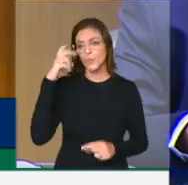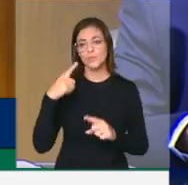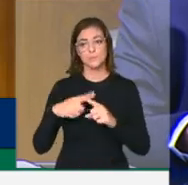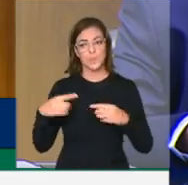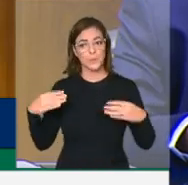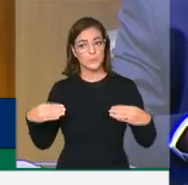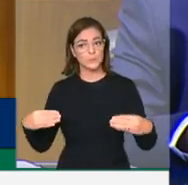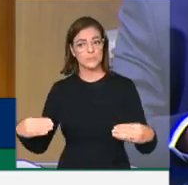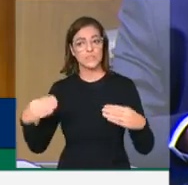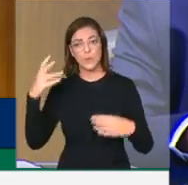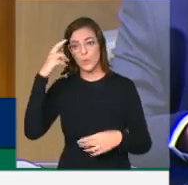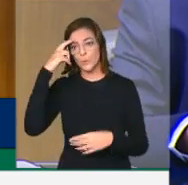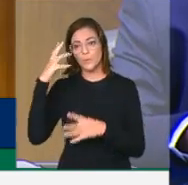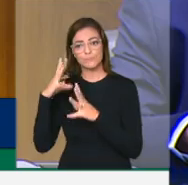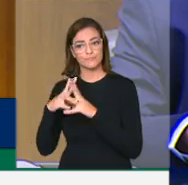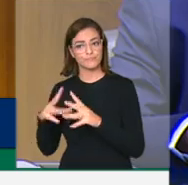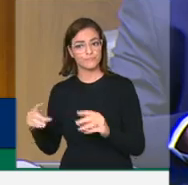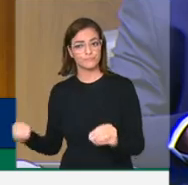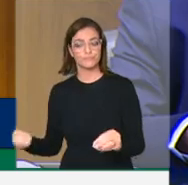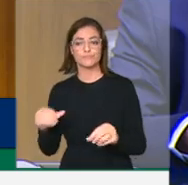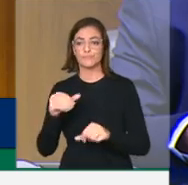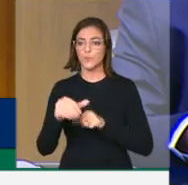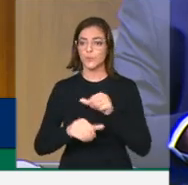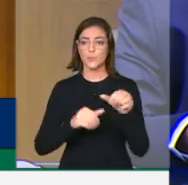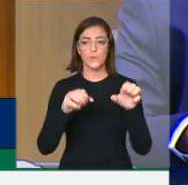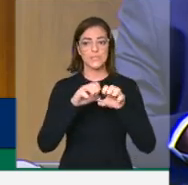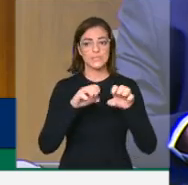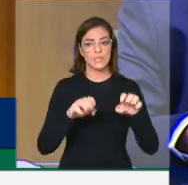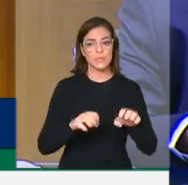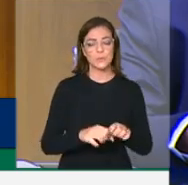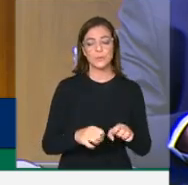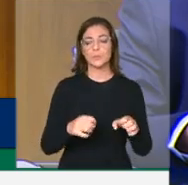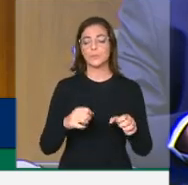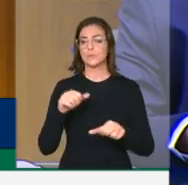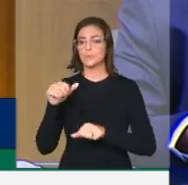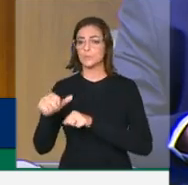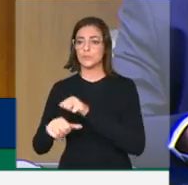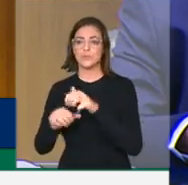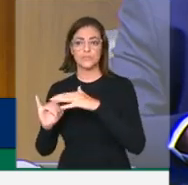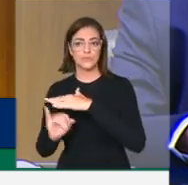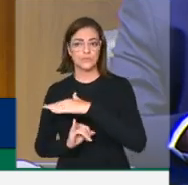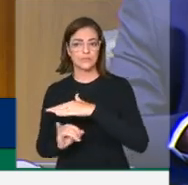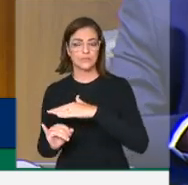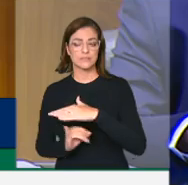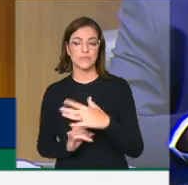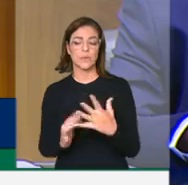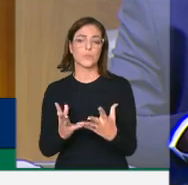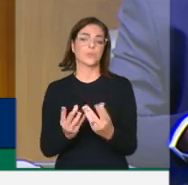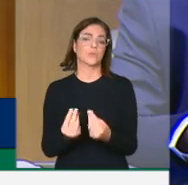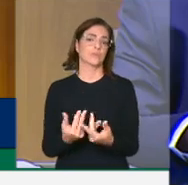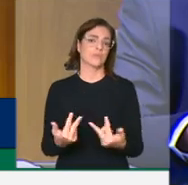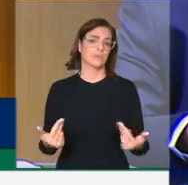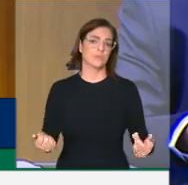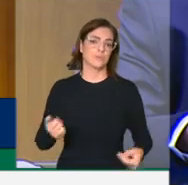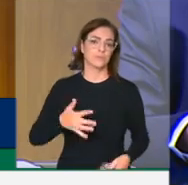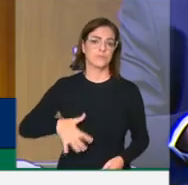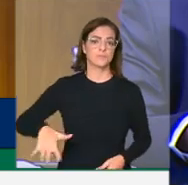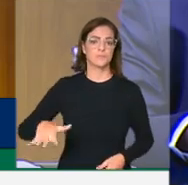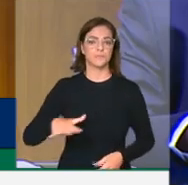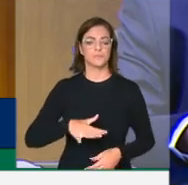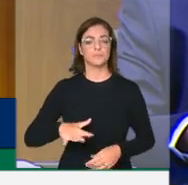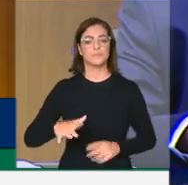do Ministério da Cultura, mudanças permanentes das estruturas da pasta e das instituições que compunham o corpo executivo